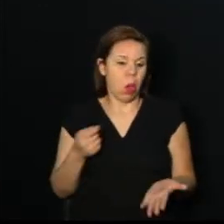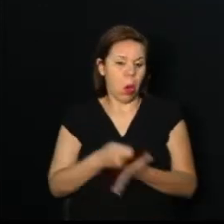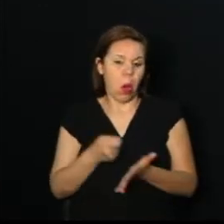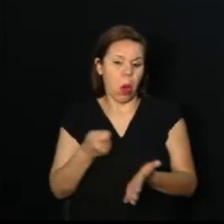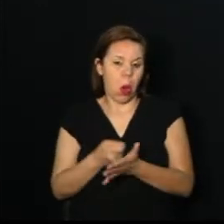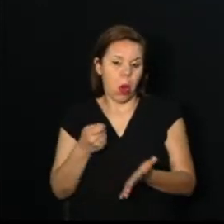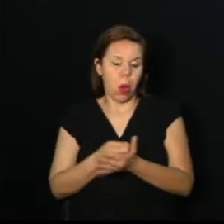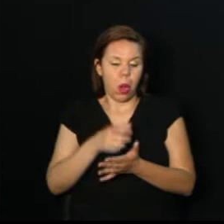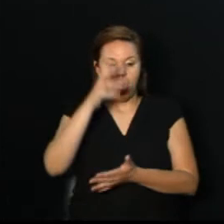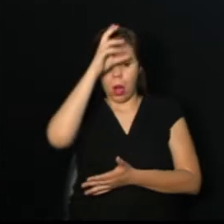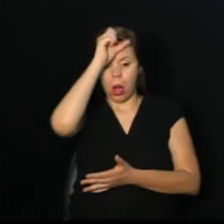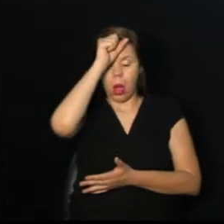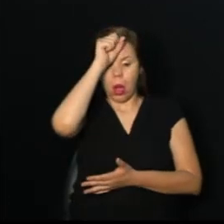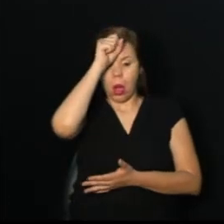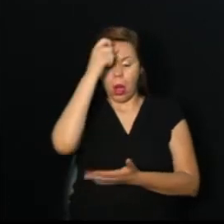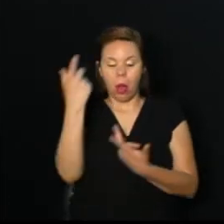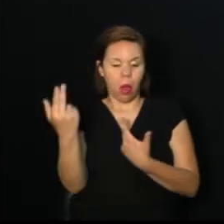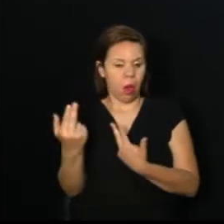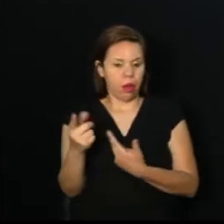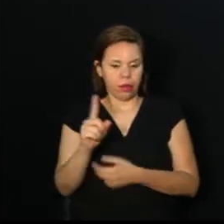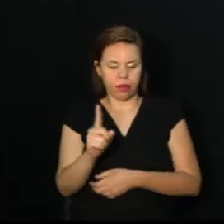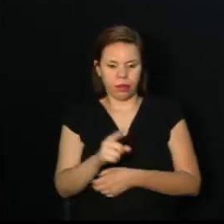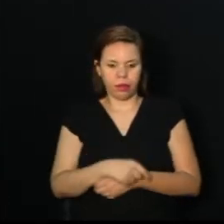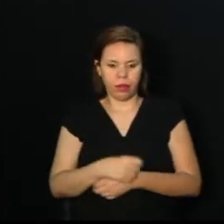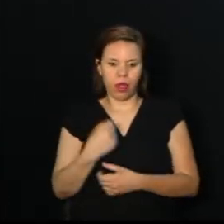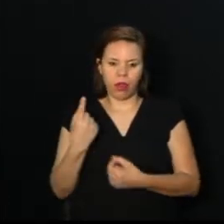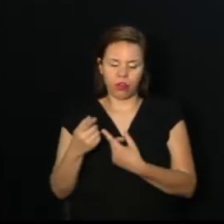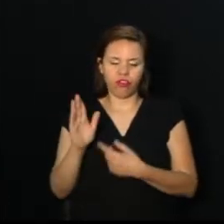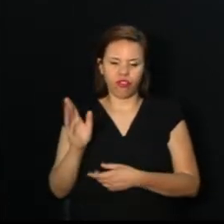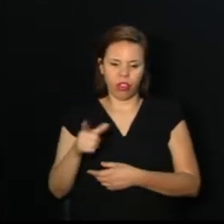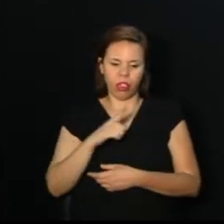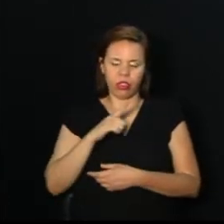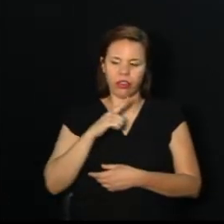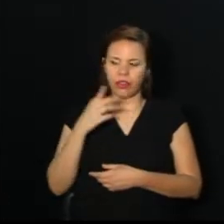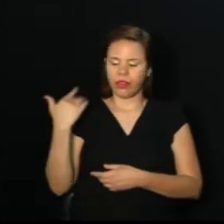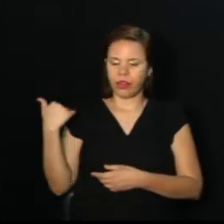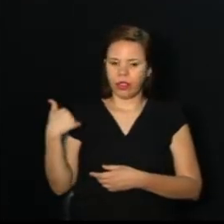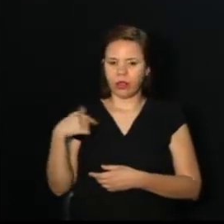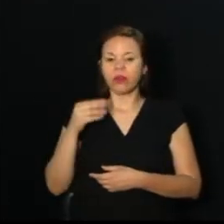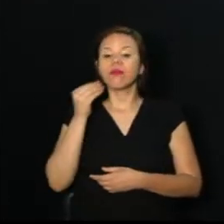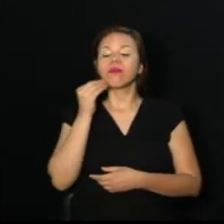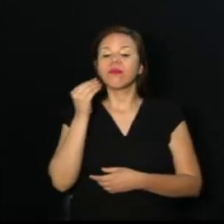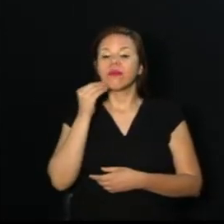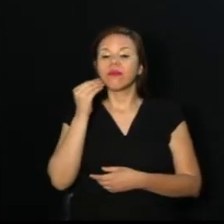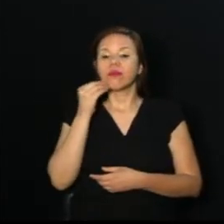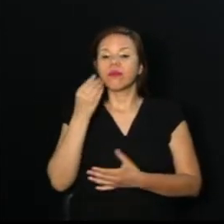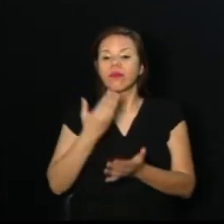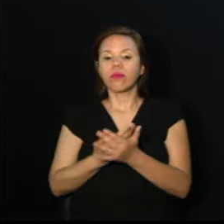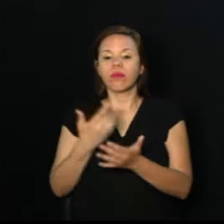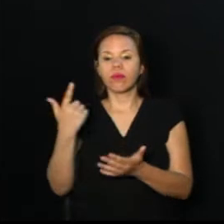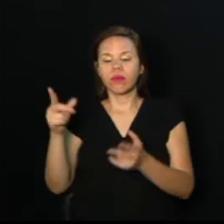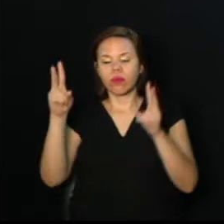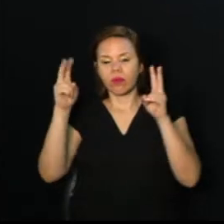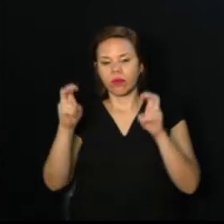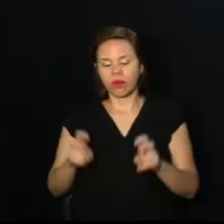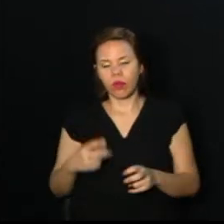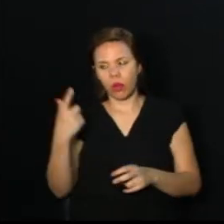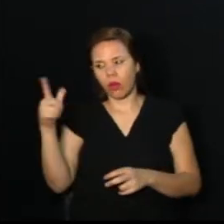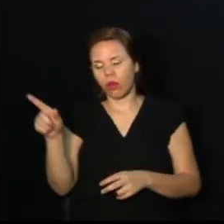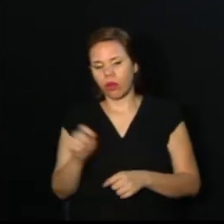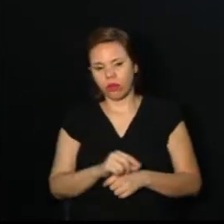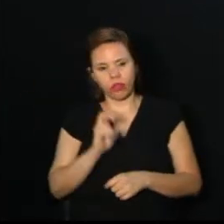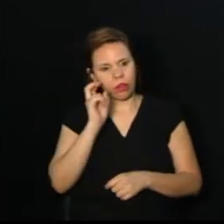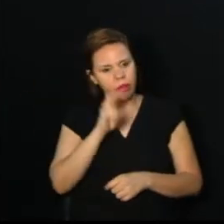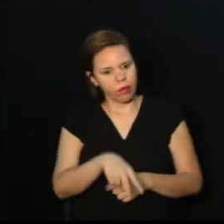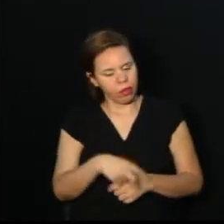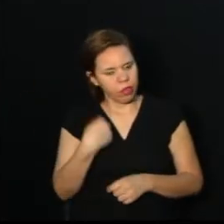de aprender igual. Alguns já tiveram oportunidade de estudar o assunto, outros já